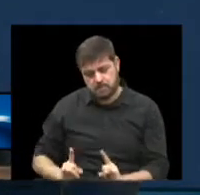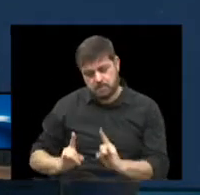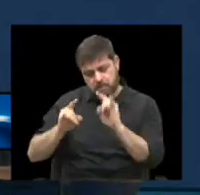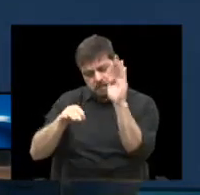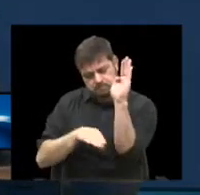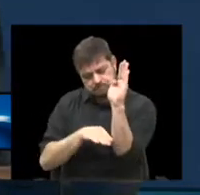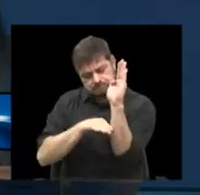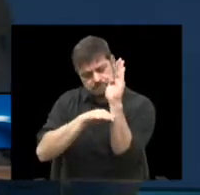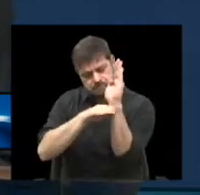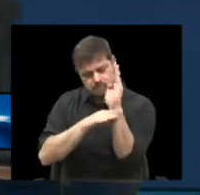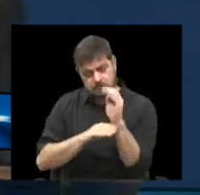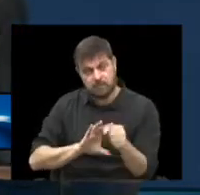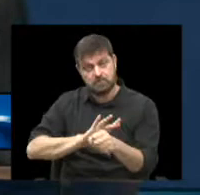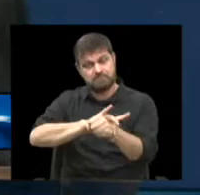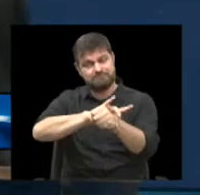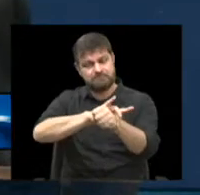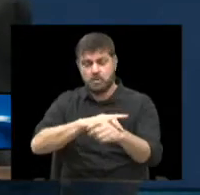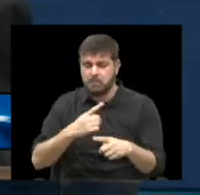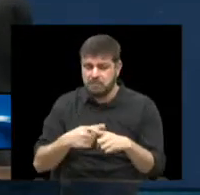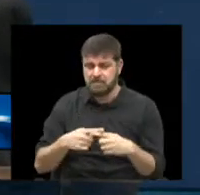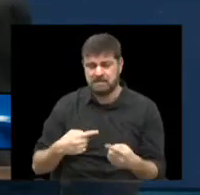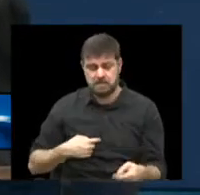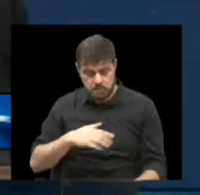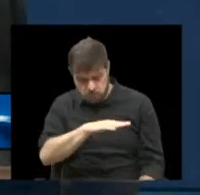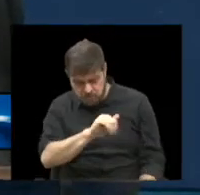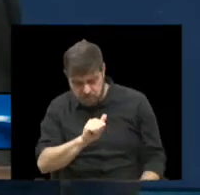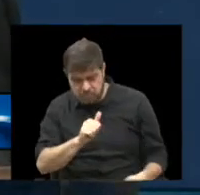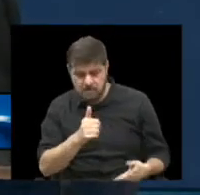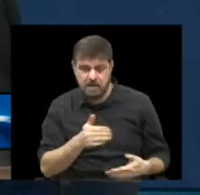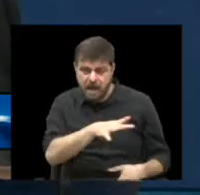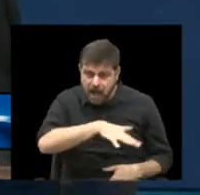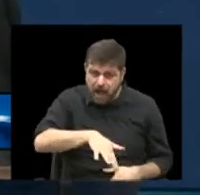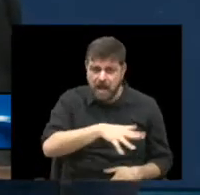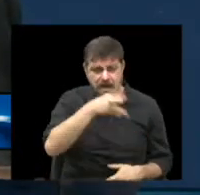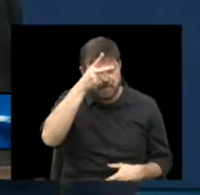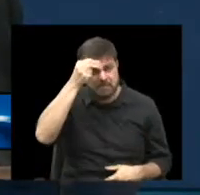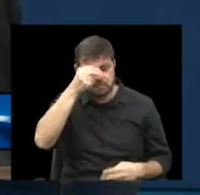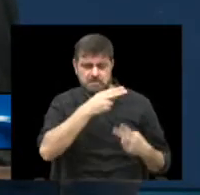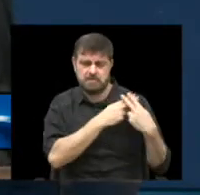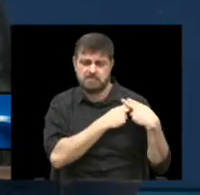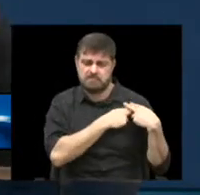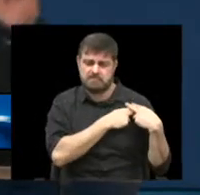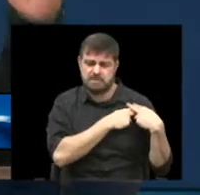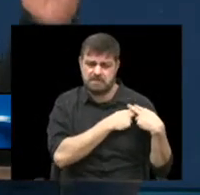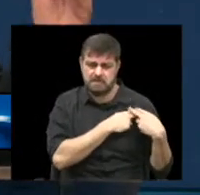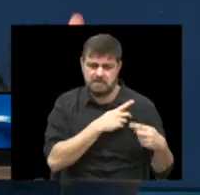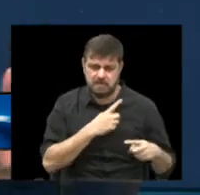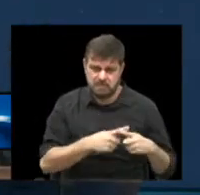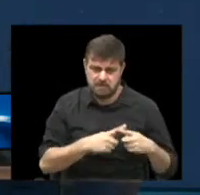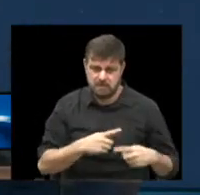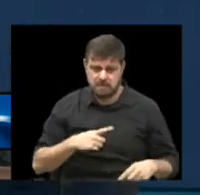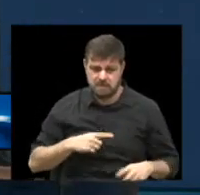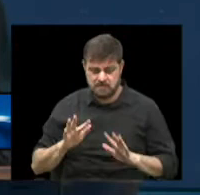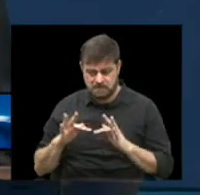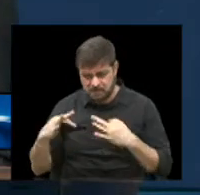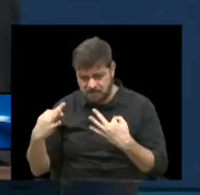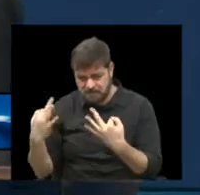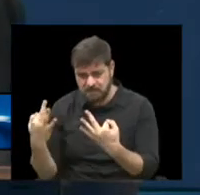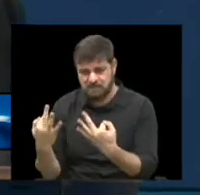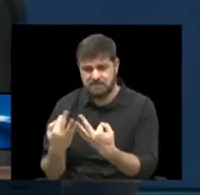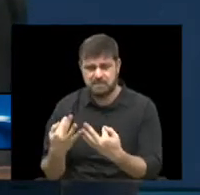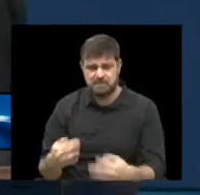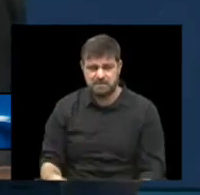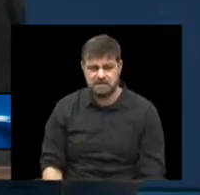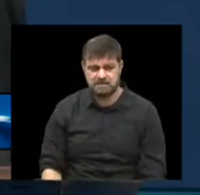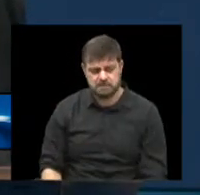lugar seguro, procurar os órgãos públicos, fique com as suas famílias